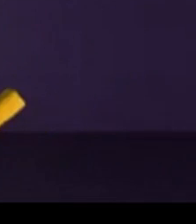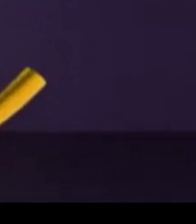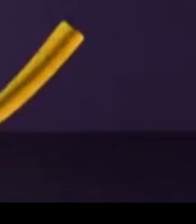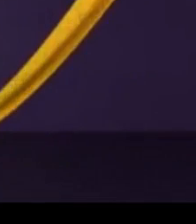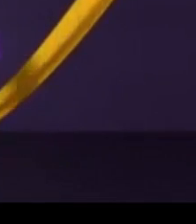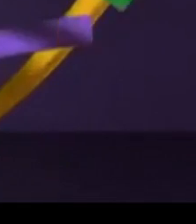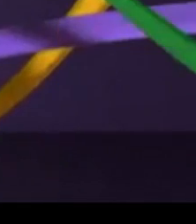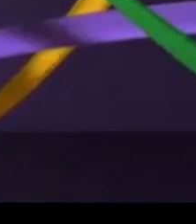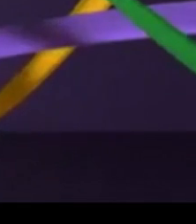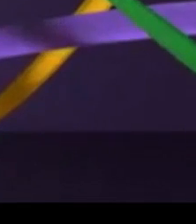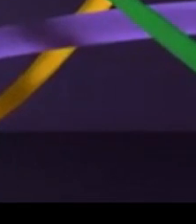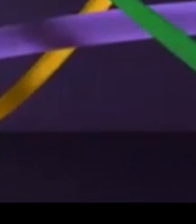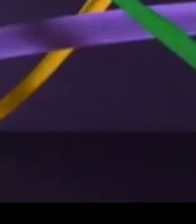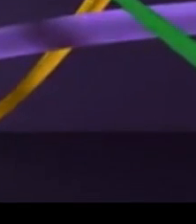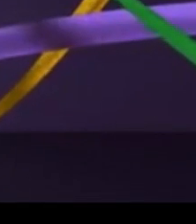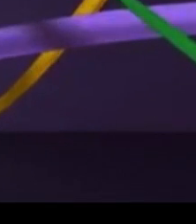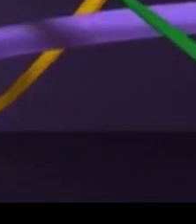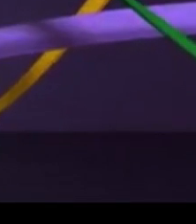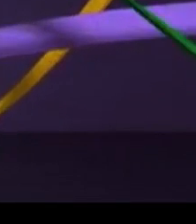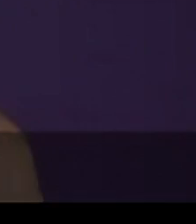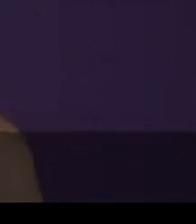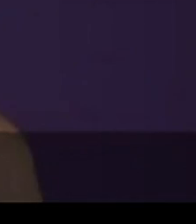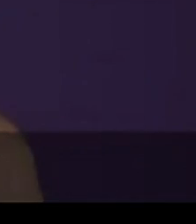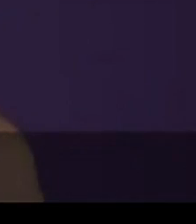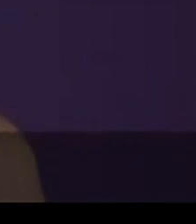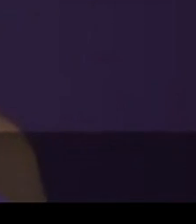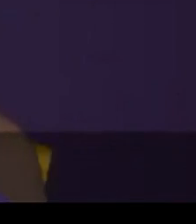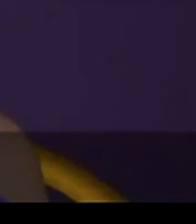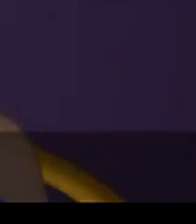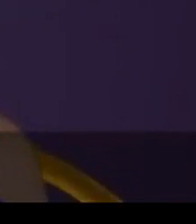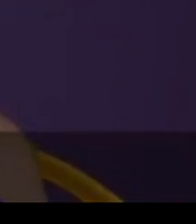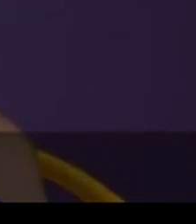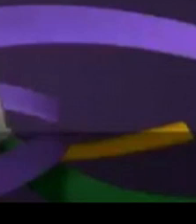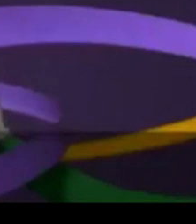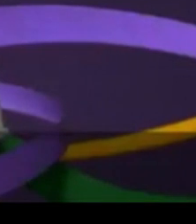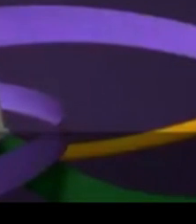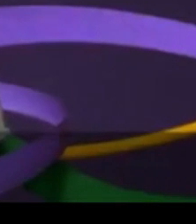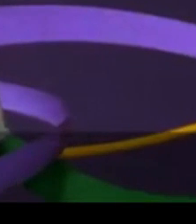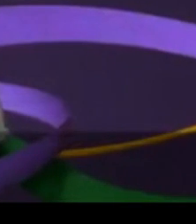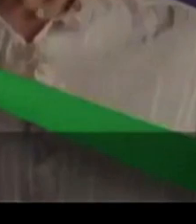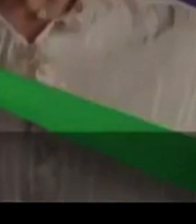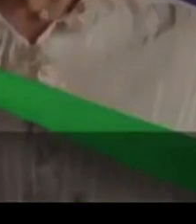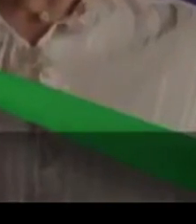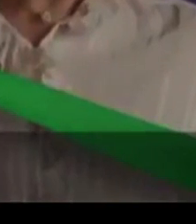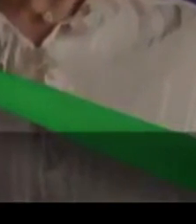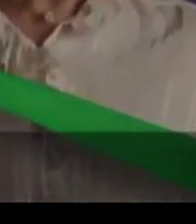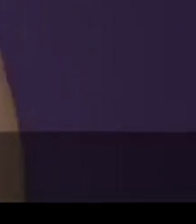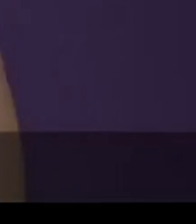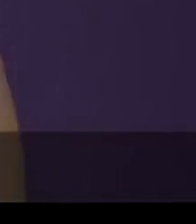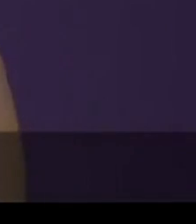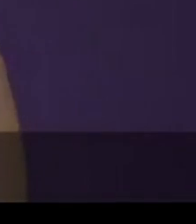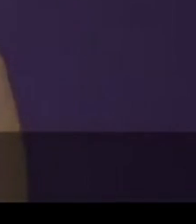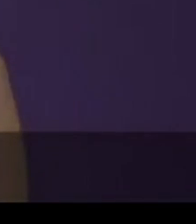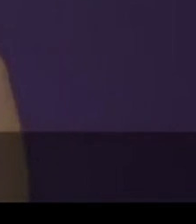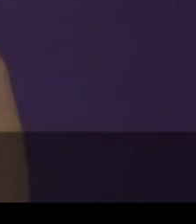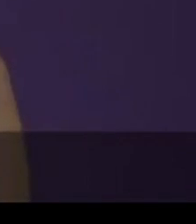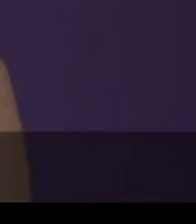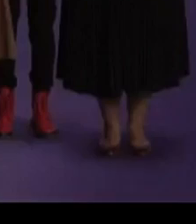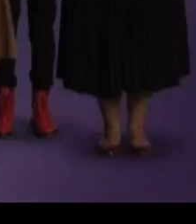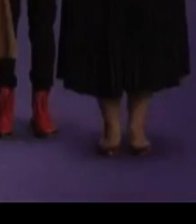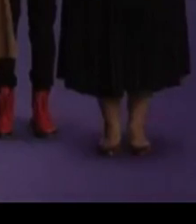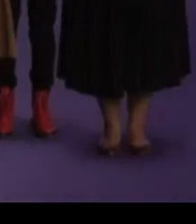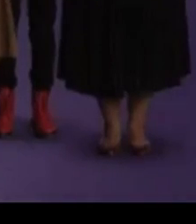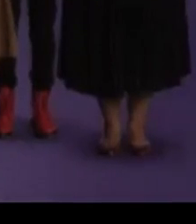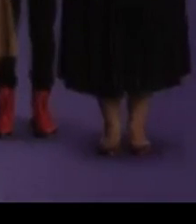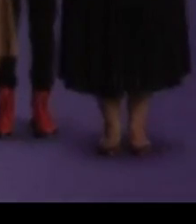números, estamos transformando a vida de quem precisa. Casa da Mulher Brasileira. Acolhe, apoia, liberta.